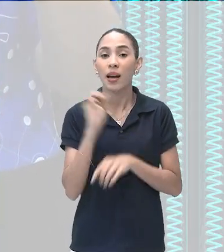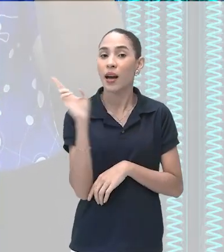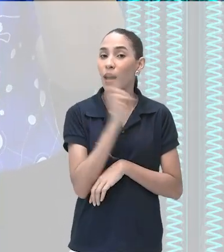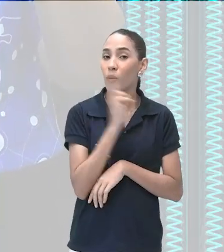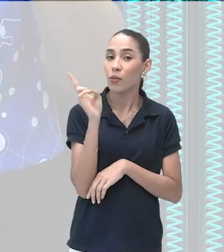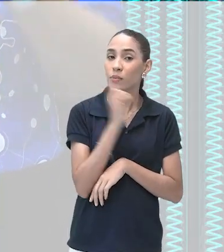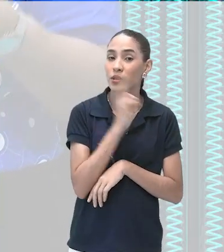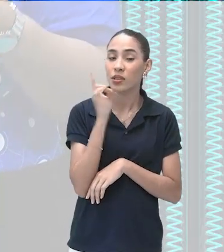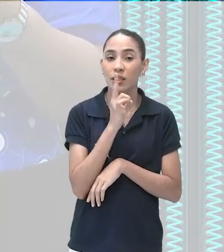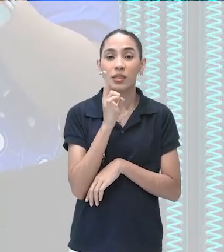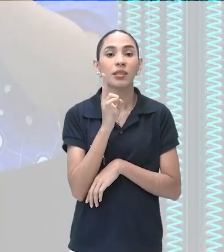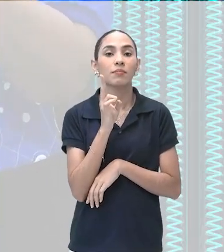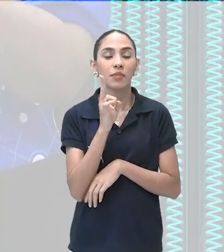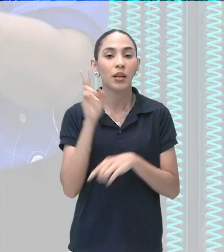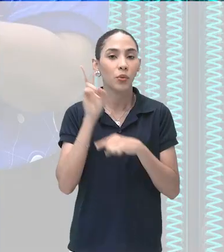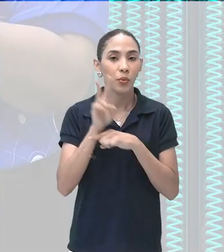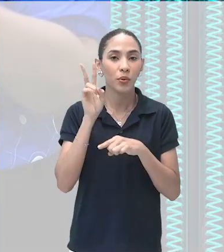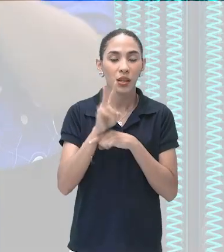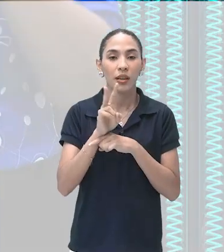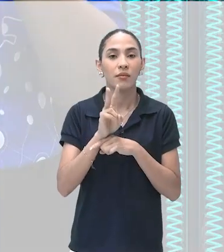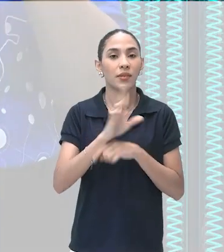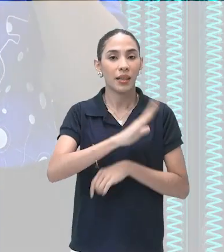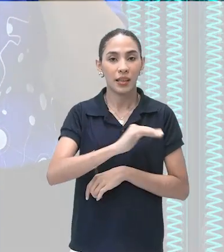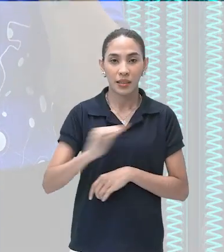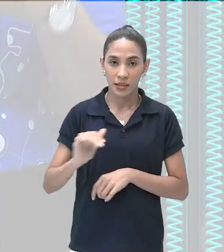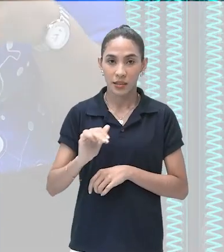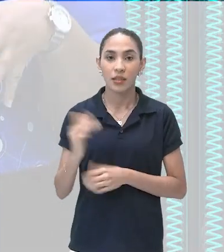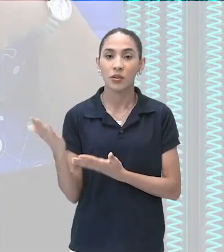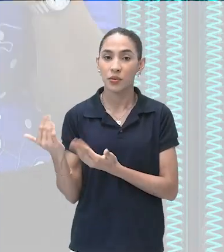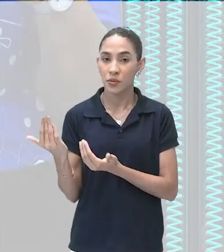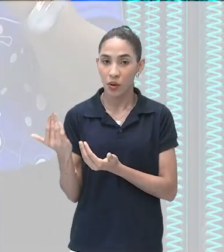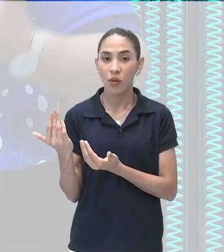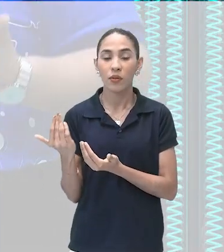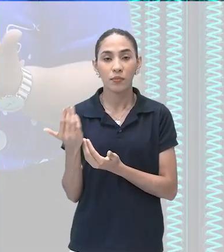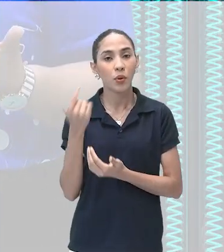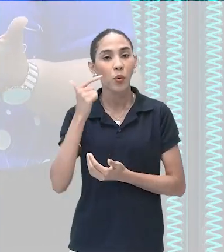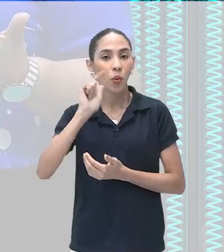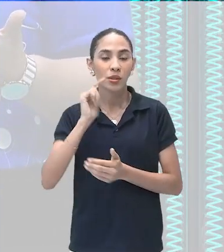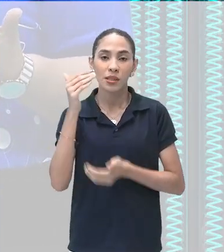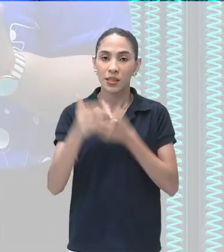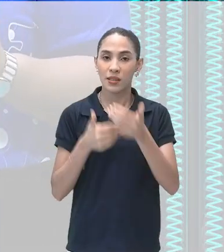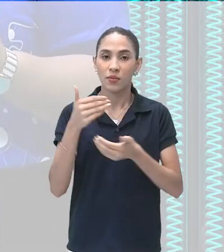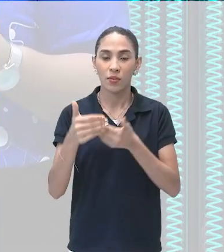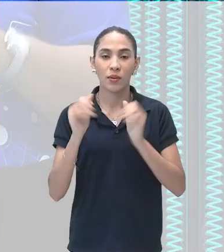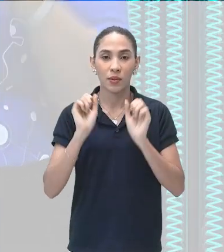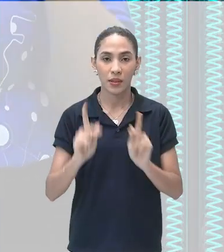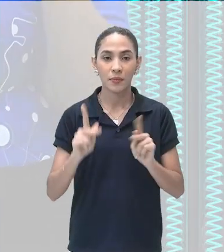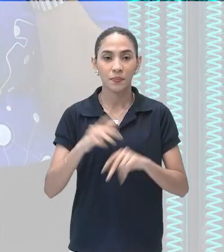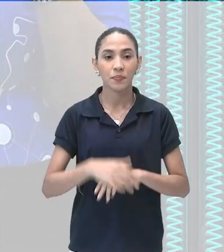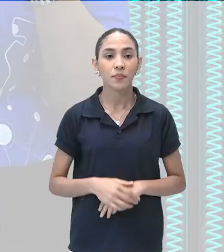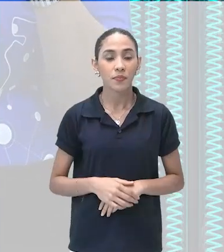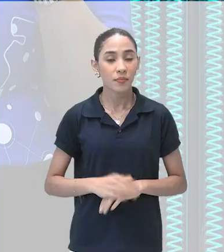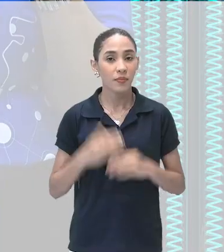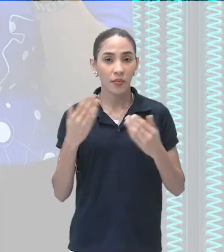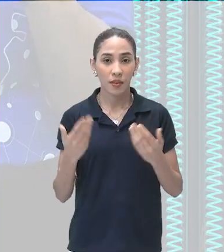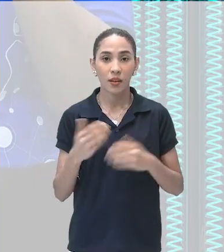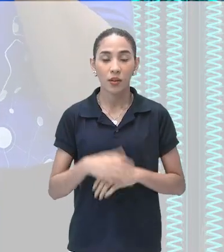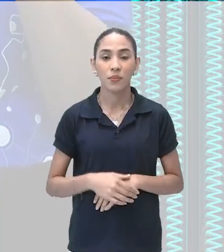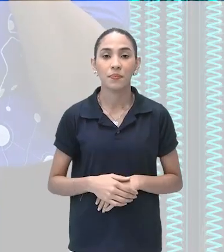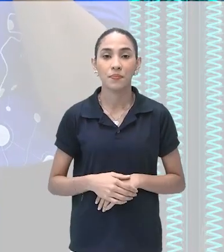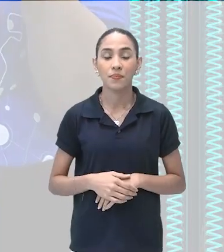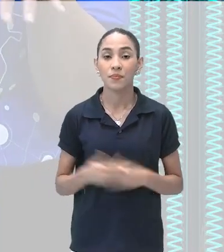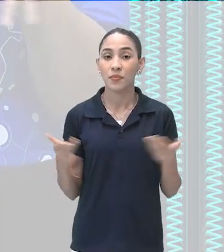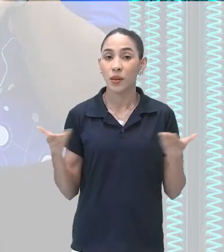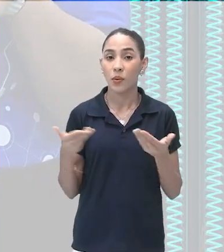necessidade desse resguardo em relação às crianças e adolescentes para o seu pleno desenvolvimento, ok? Dito isso,